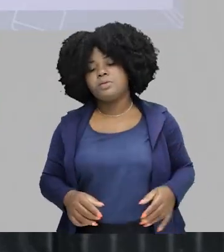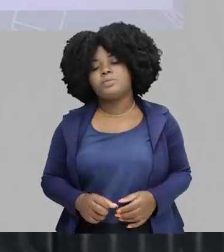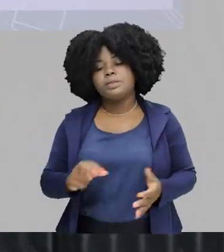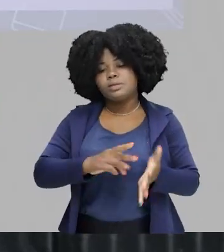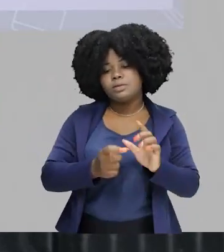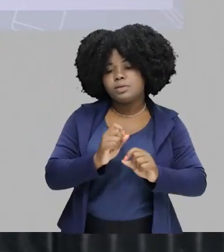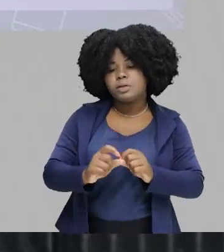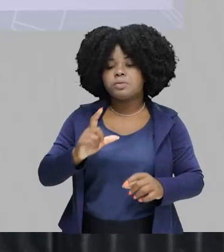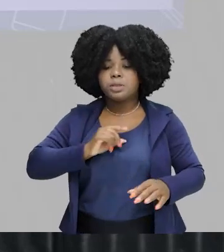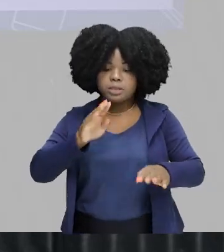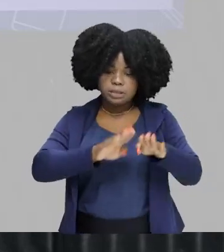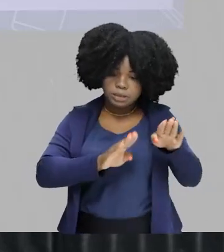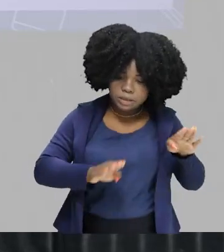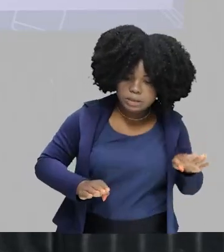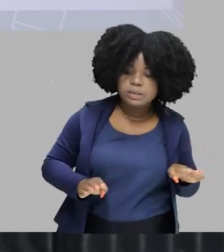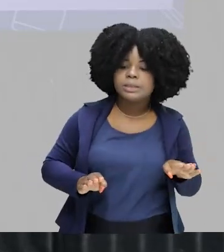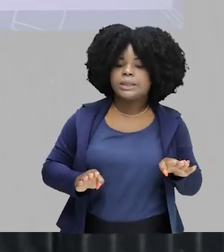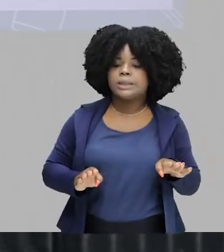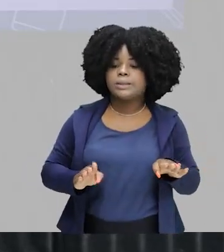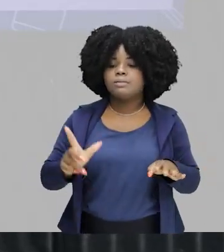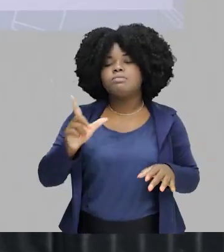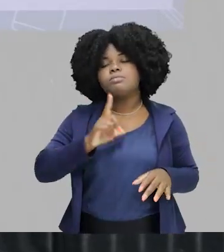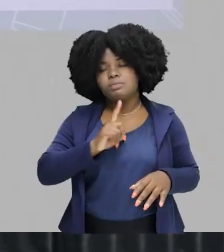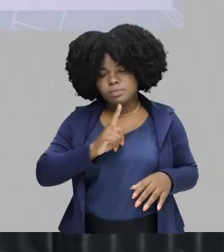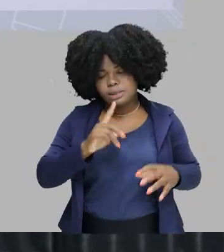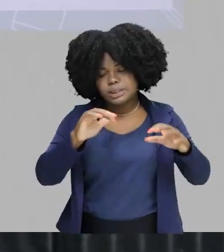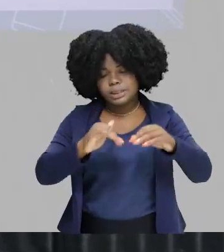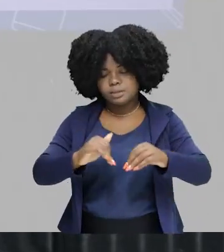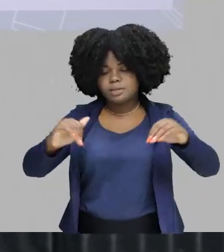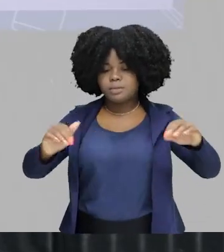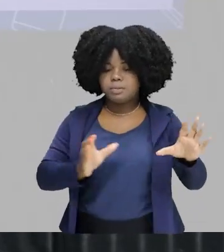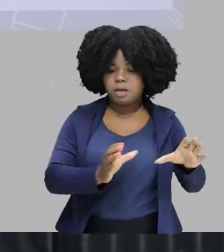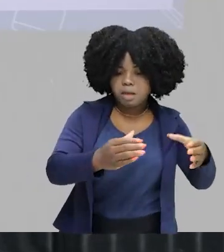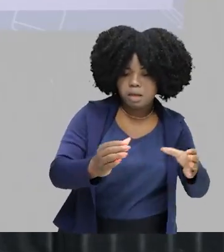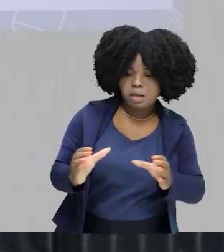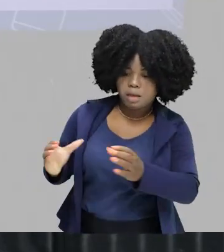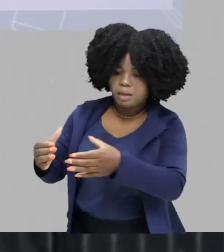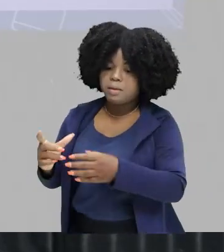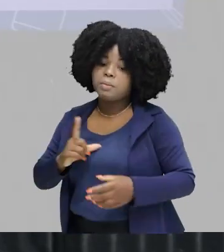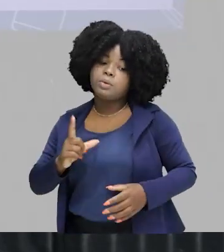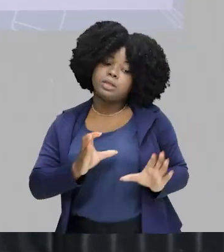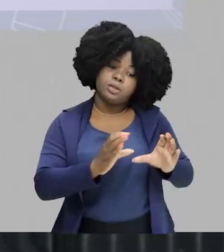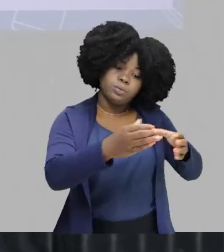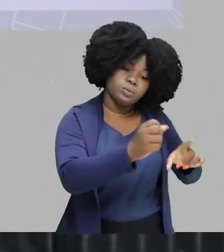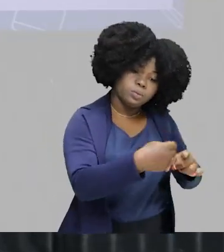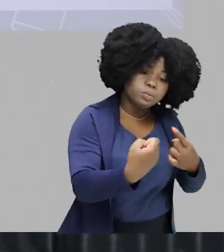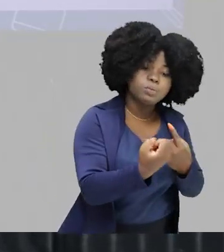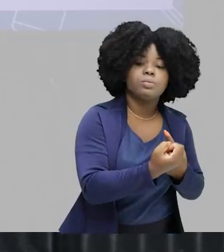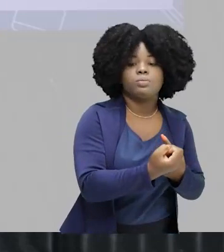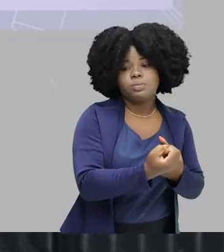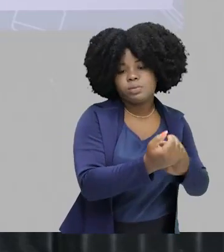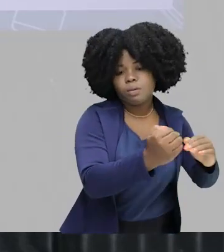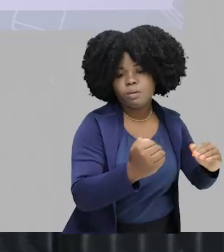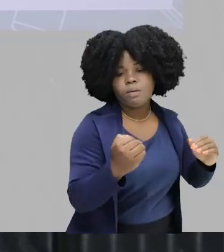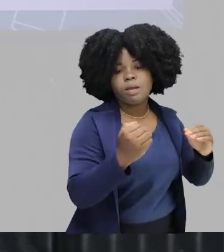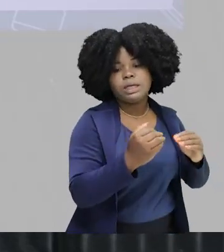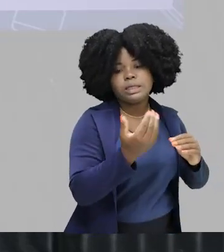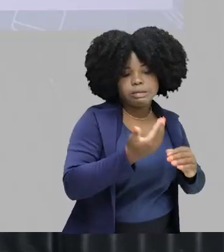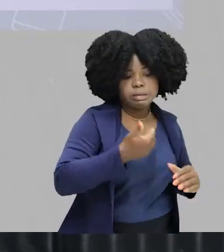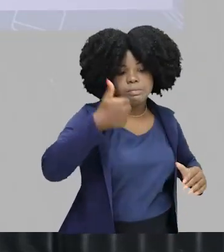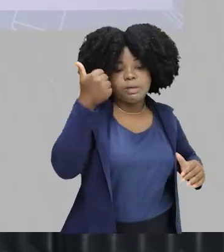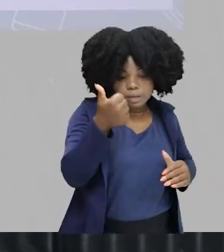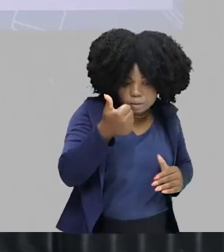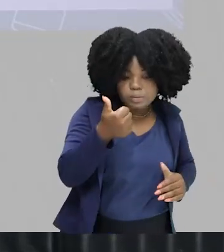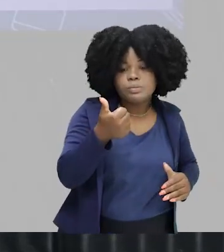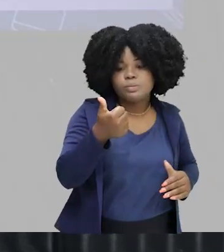desigualdade, necessariamente existe estratificação. Porque você vai ter um grupo da sociedade que vai se beneficiar dos